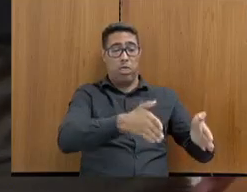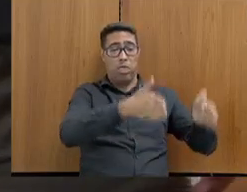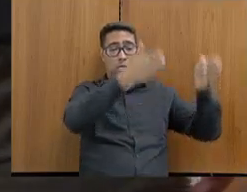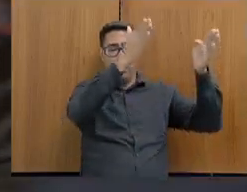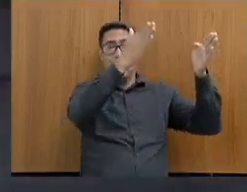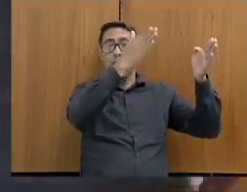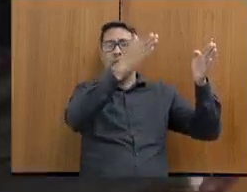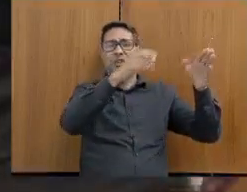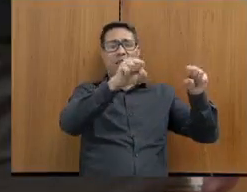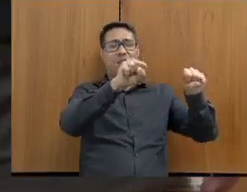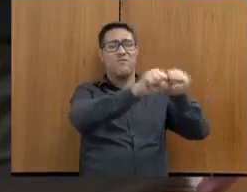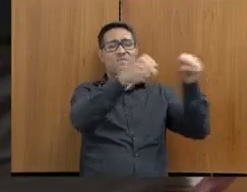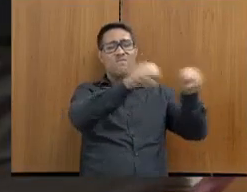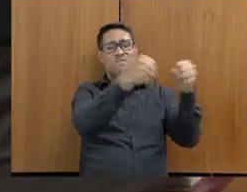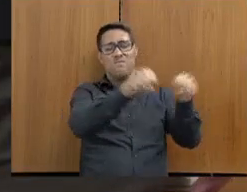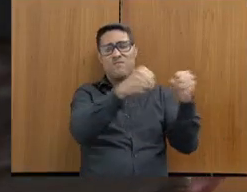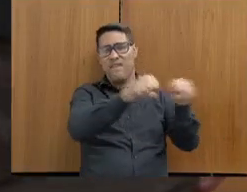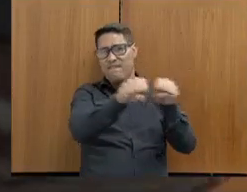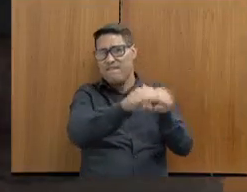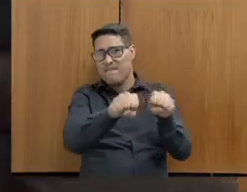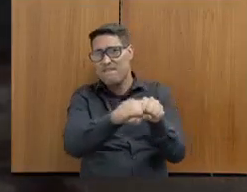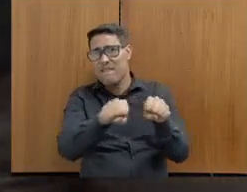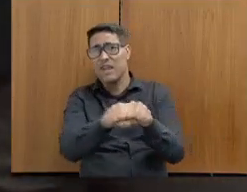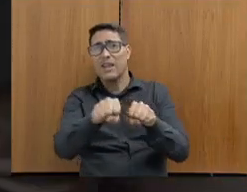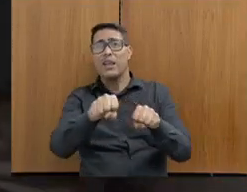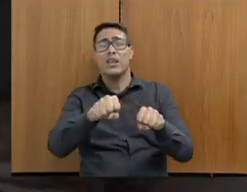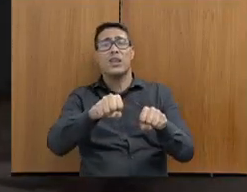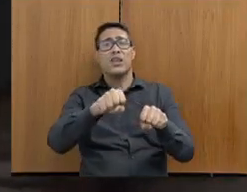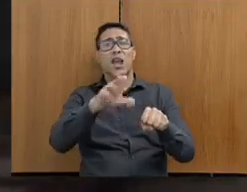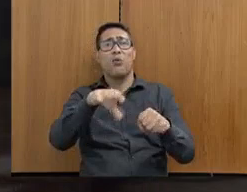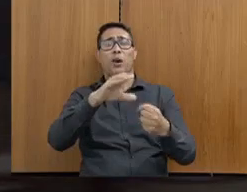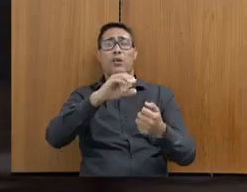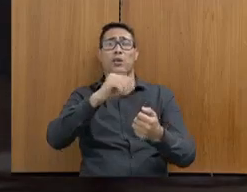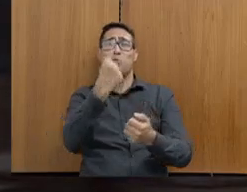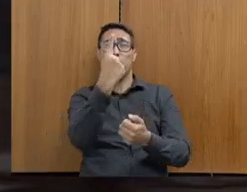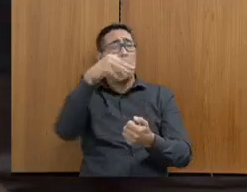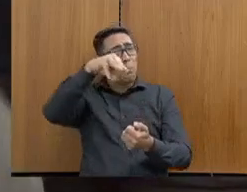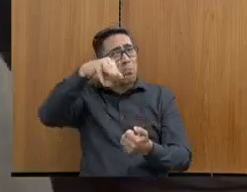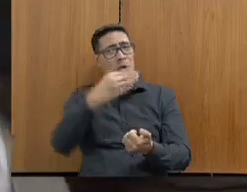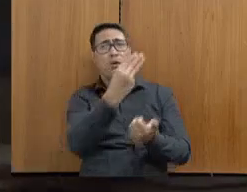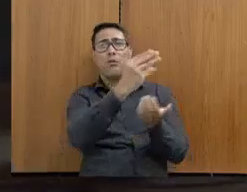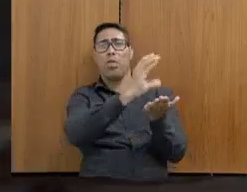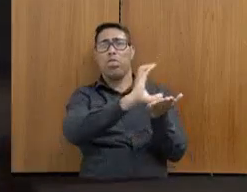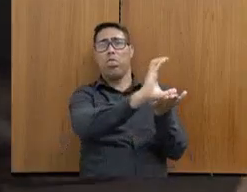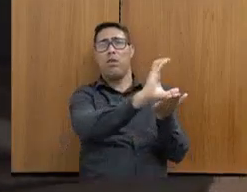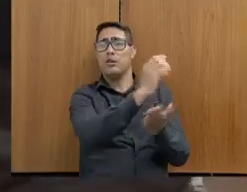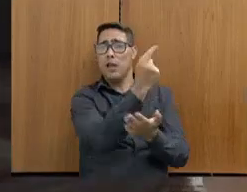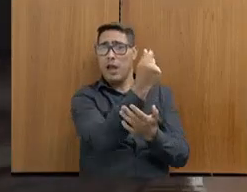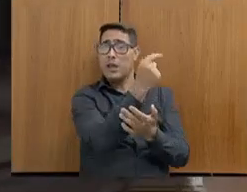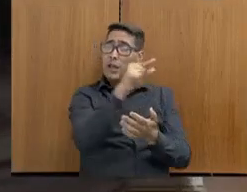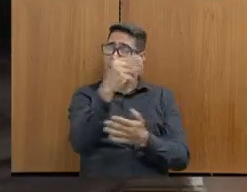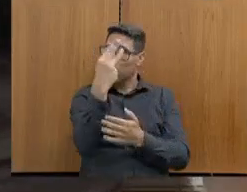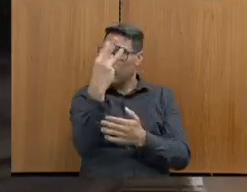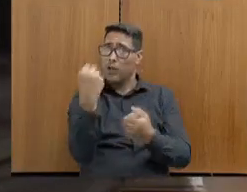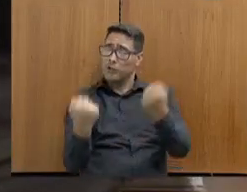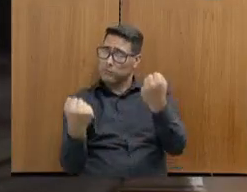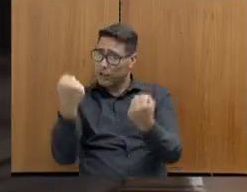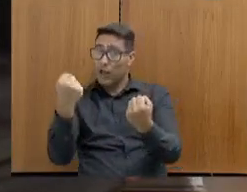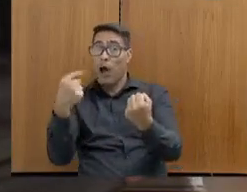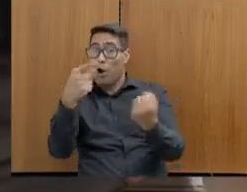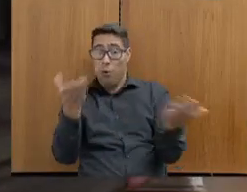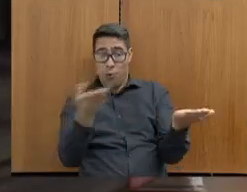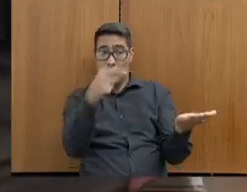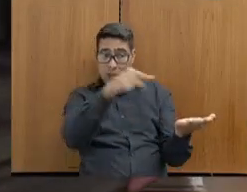as cooperativas sindicatos quase um milhão de reais três viaturas e instalou-se lá a nossa delegacia Rural